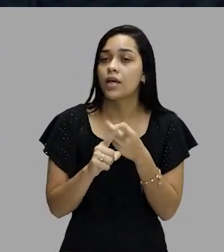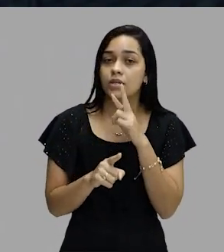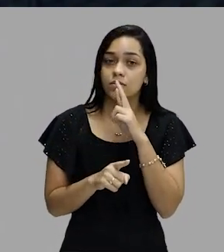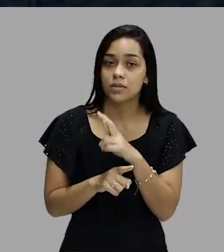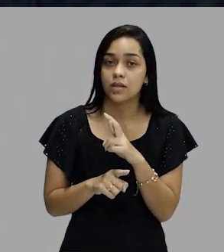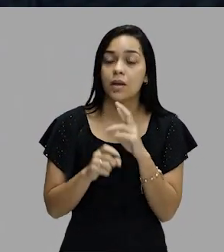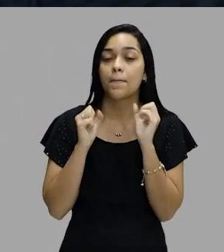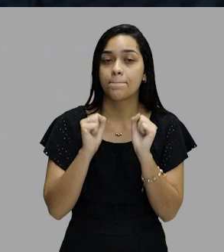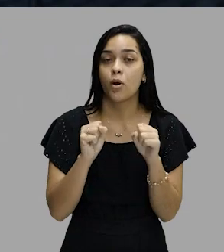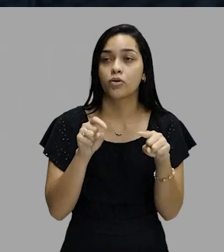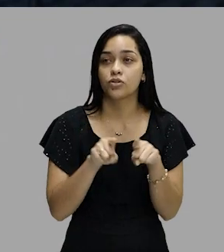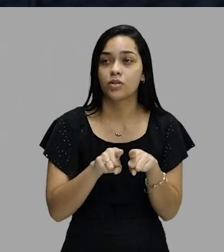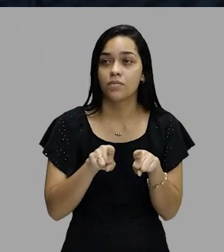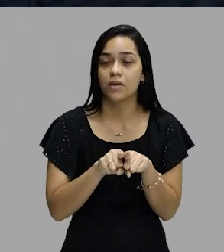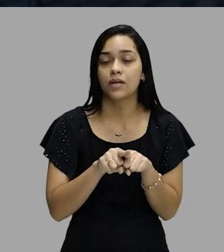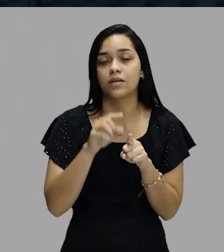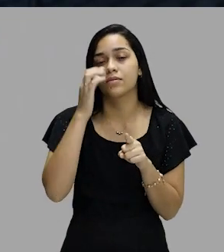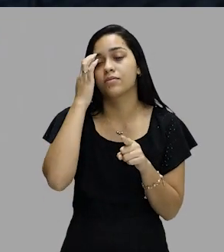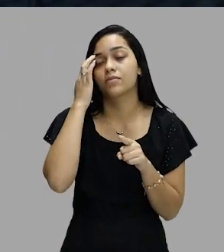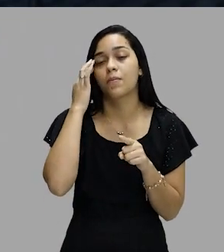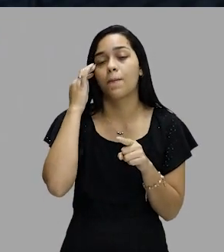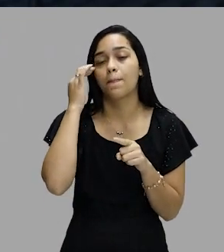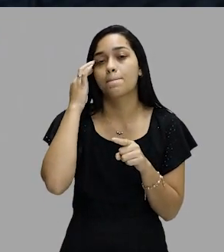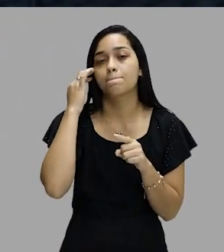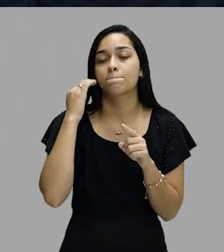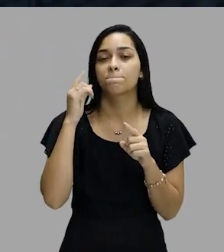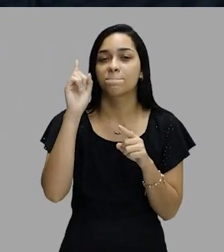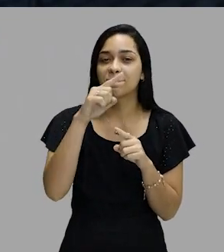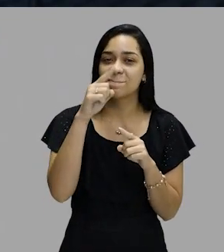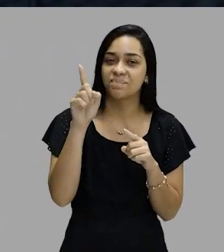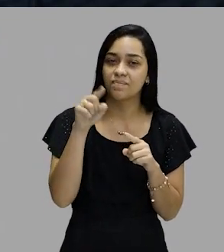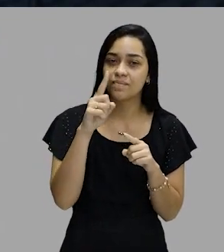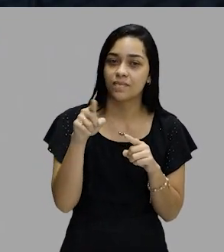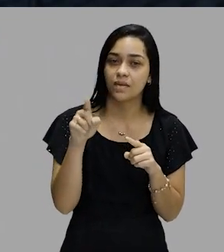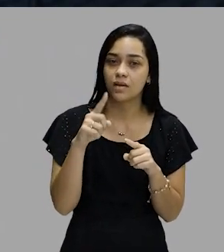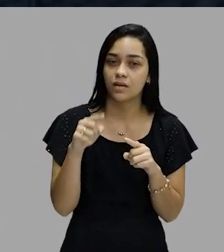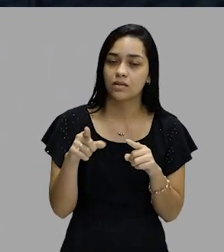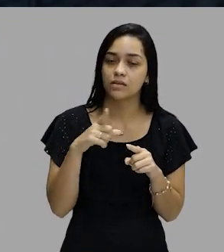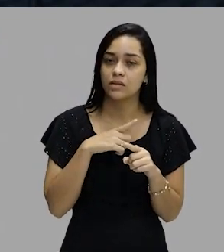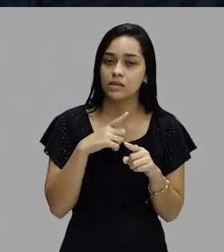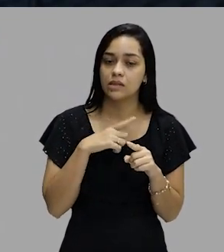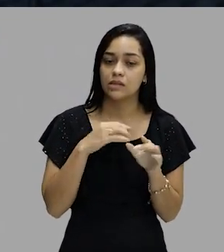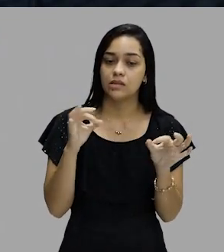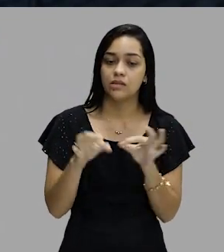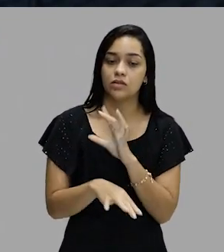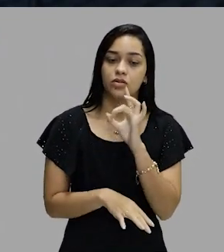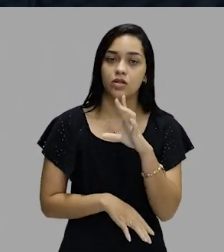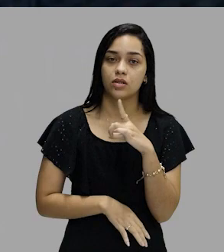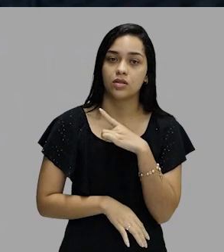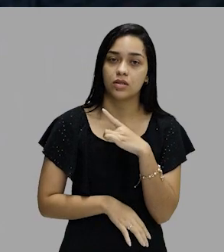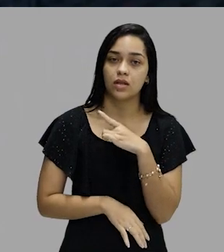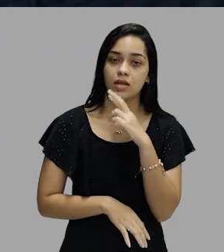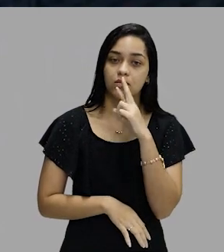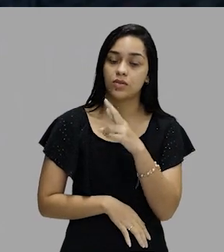a questão, a gente pode também responder a questão desta forma, eliminando ali os absurdos e no final vai sobrar apenas a resposta correta, a resposta